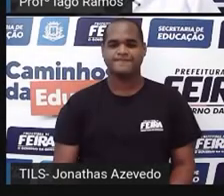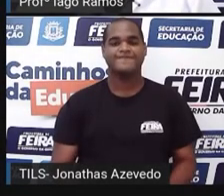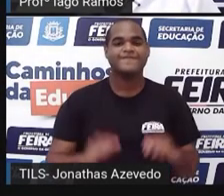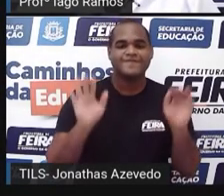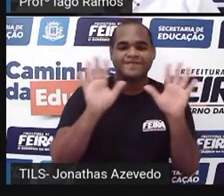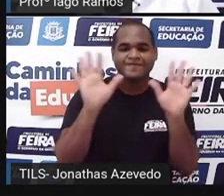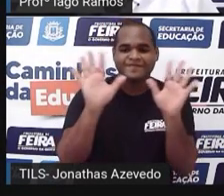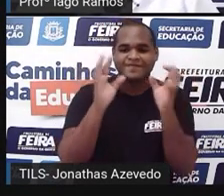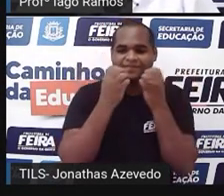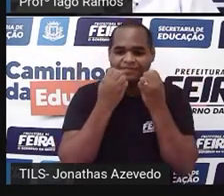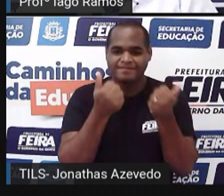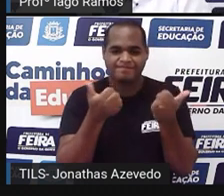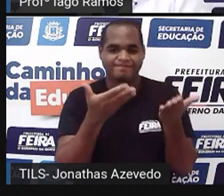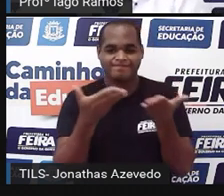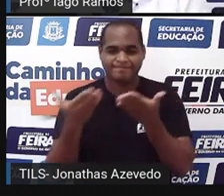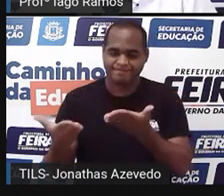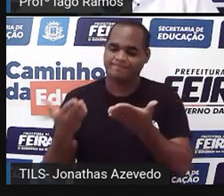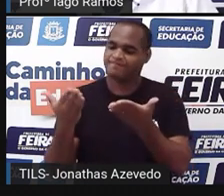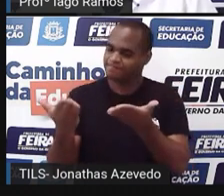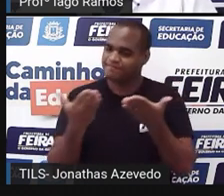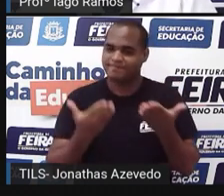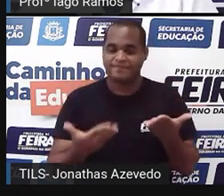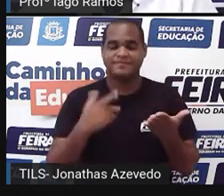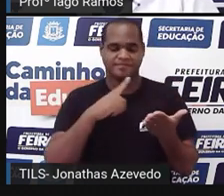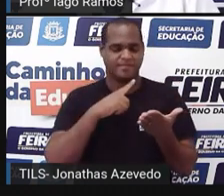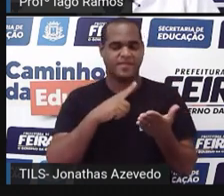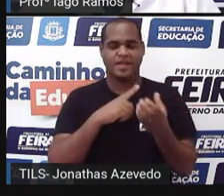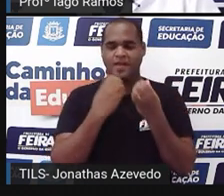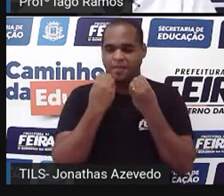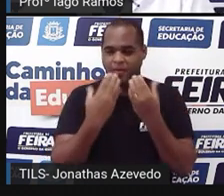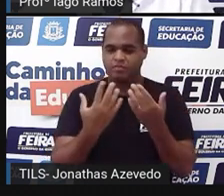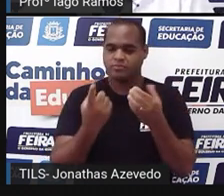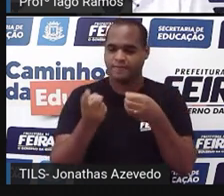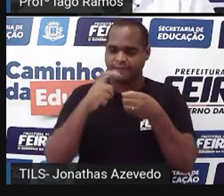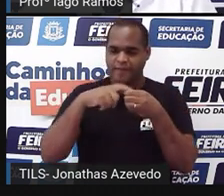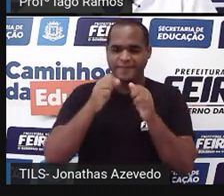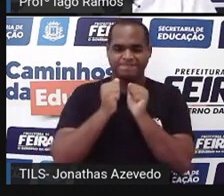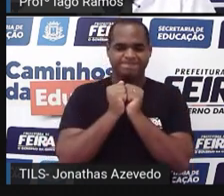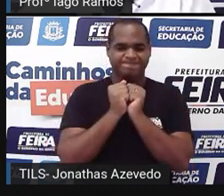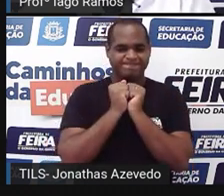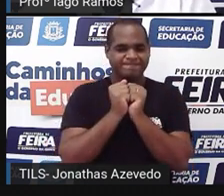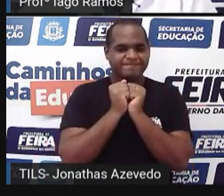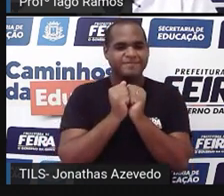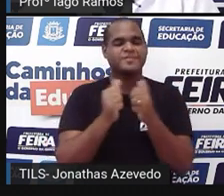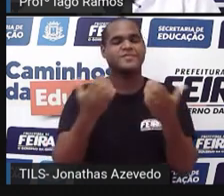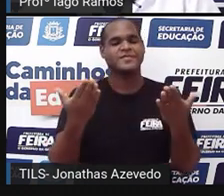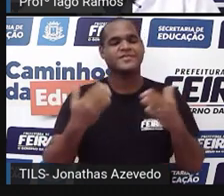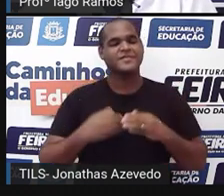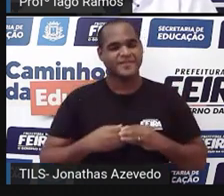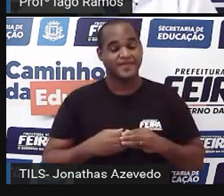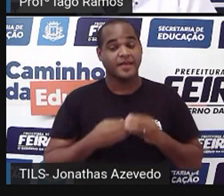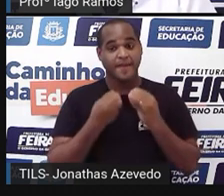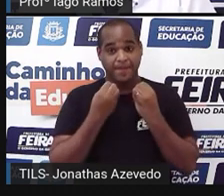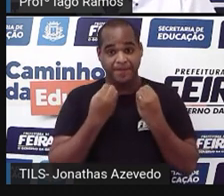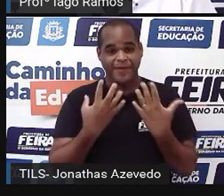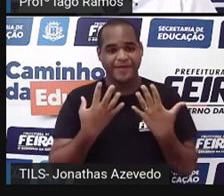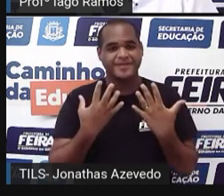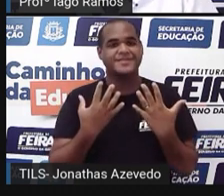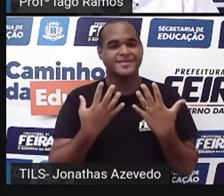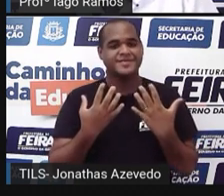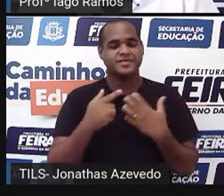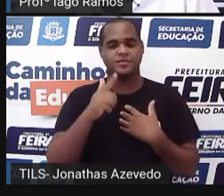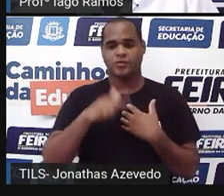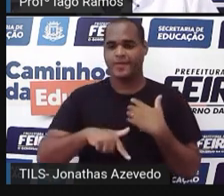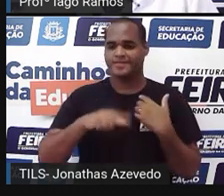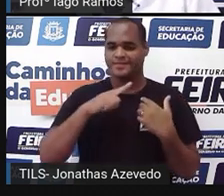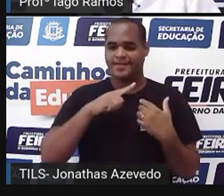o Olá sejam bem-vindos sejam bem-vindas estamos de volta isso aí bacana Estamos